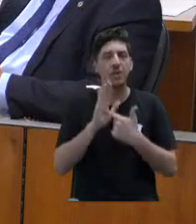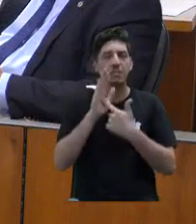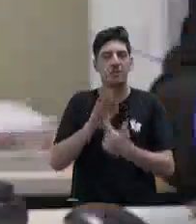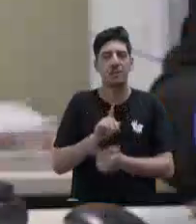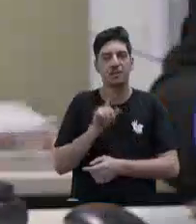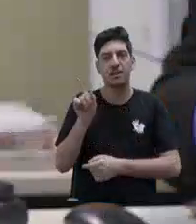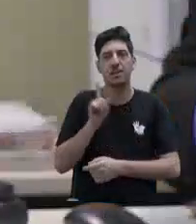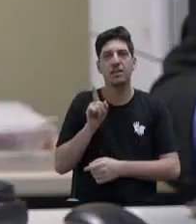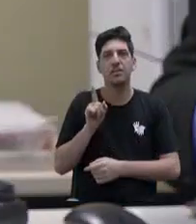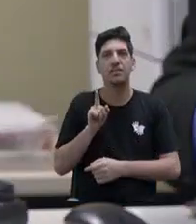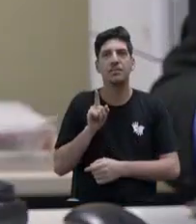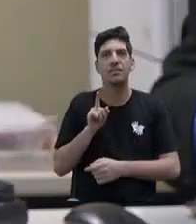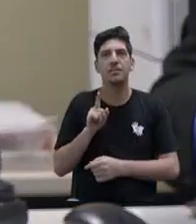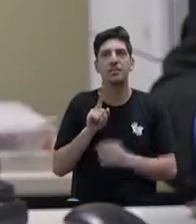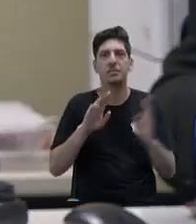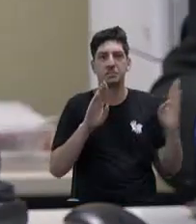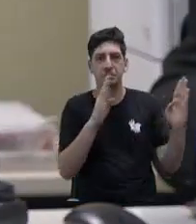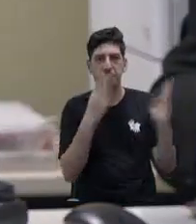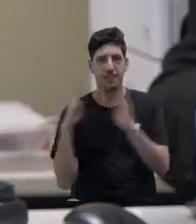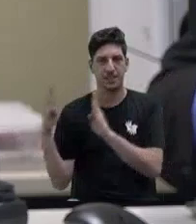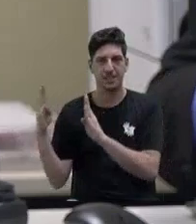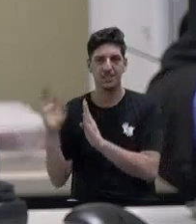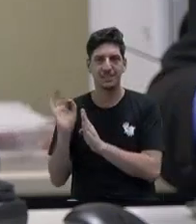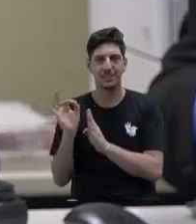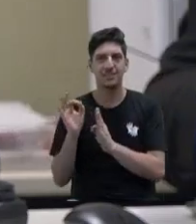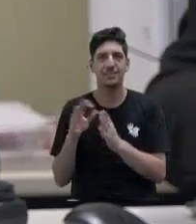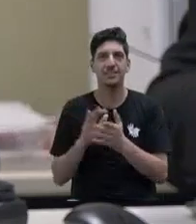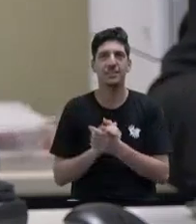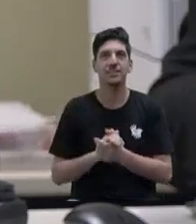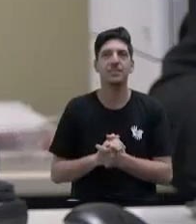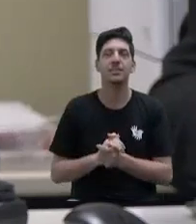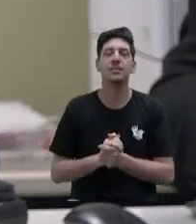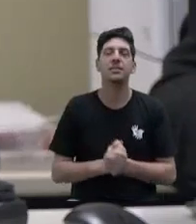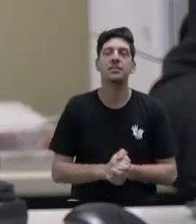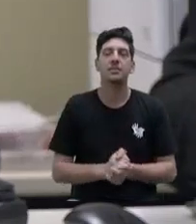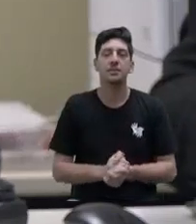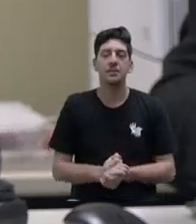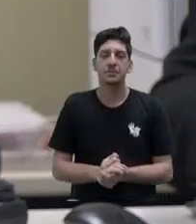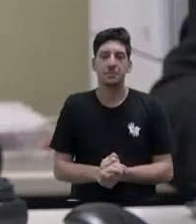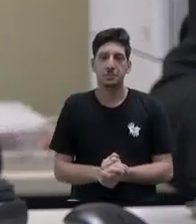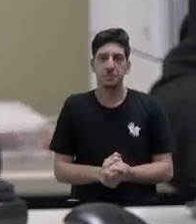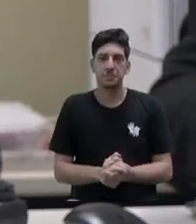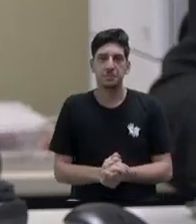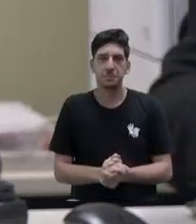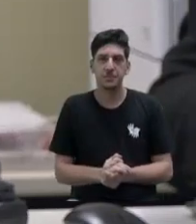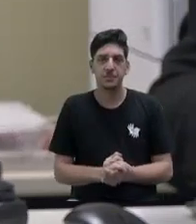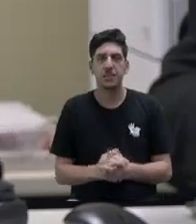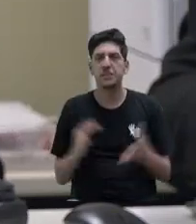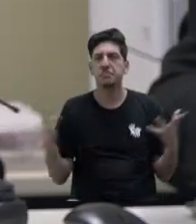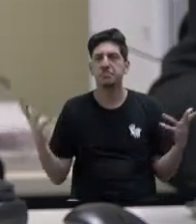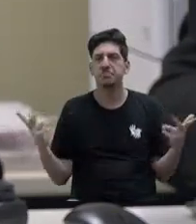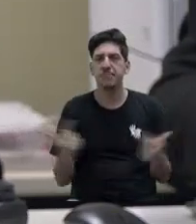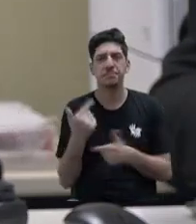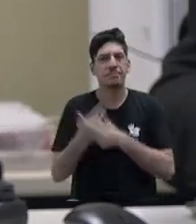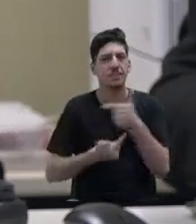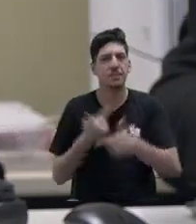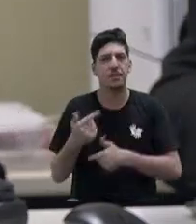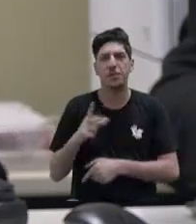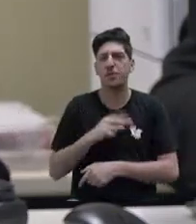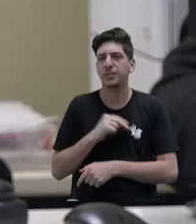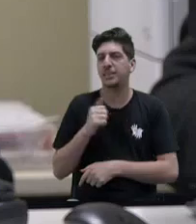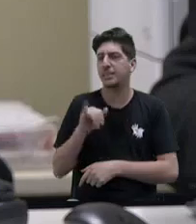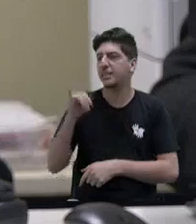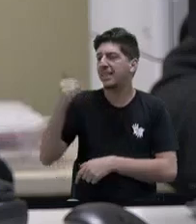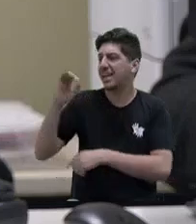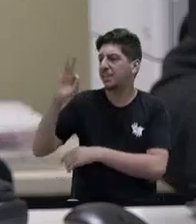lá no Palácio, aquele compêndio, né, É incrível os trabalhos. Se 10% daquilo